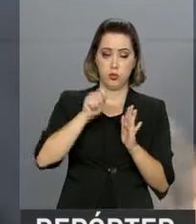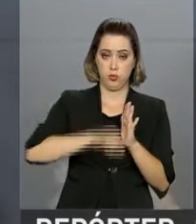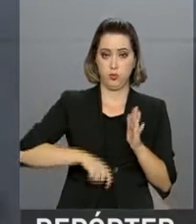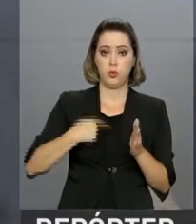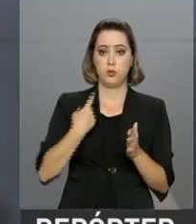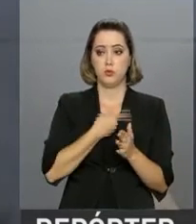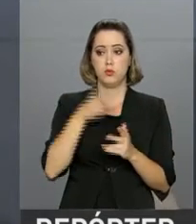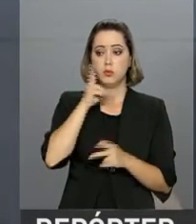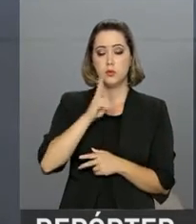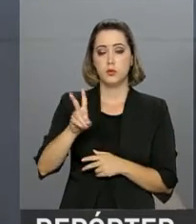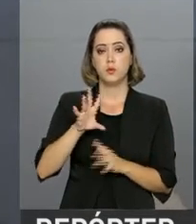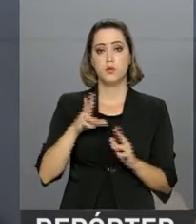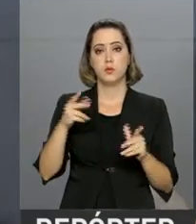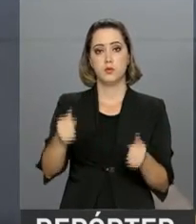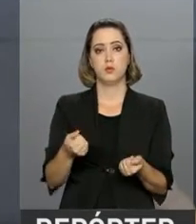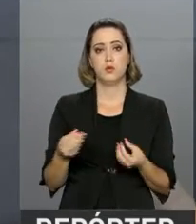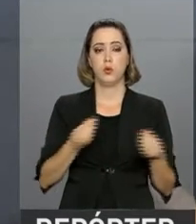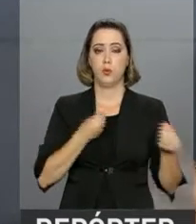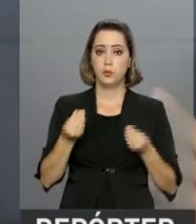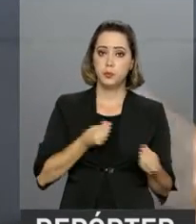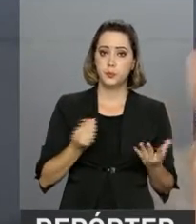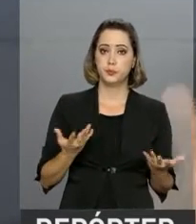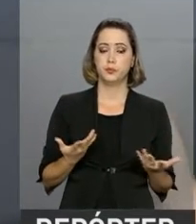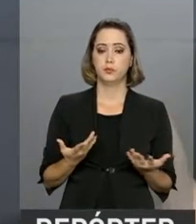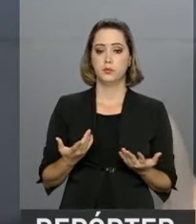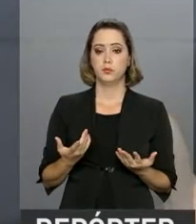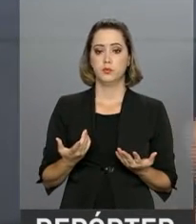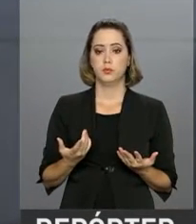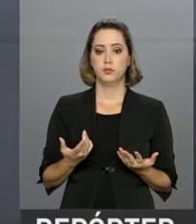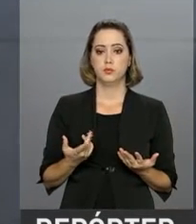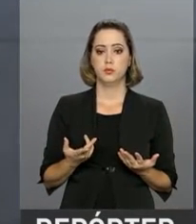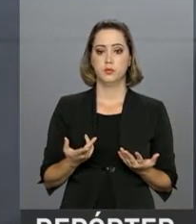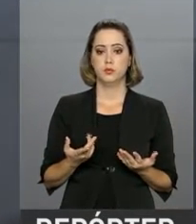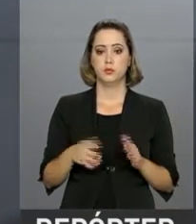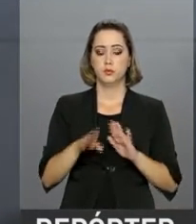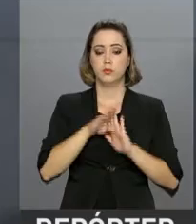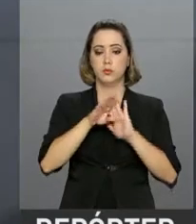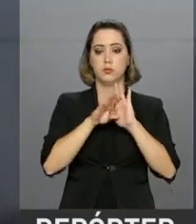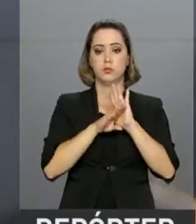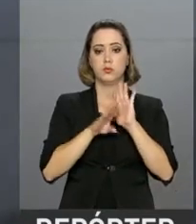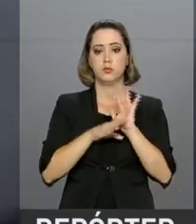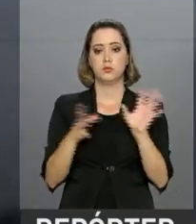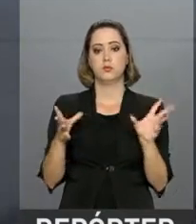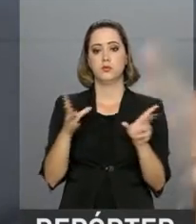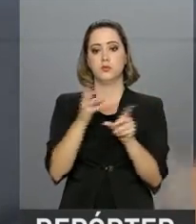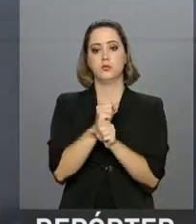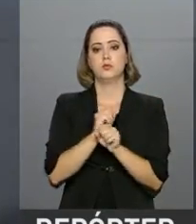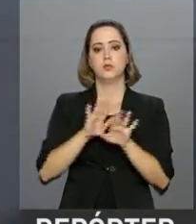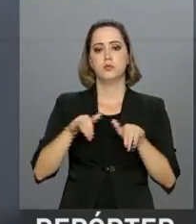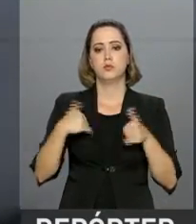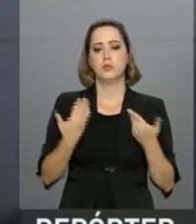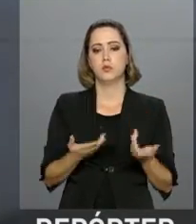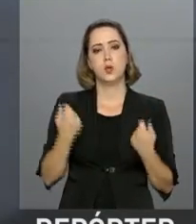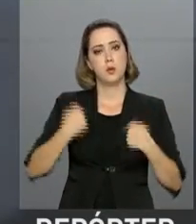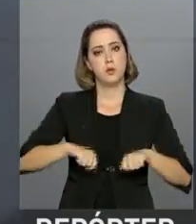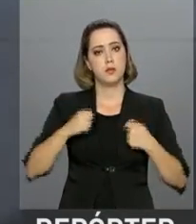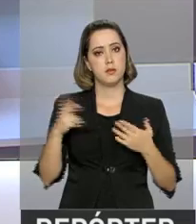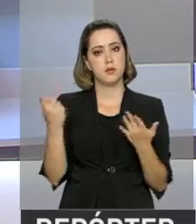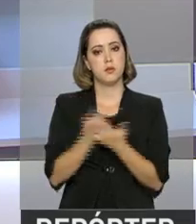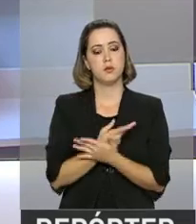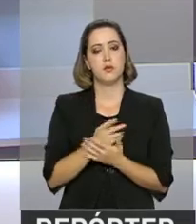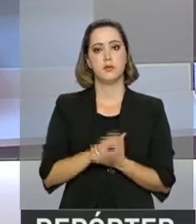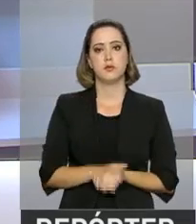vamos avaliar, então, como é que será a programação orçamentária esse ano e aí o que precisará ser